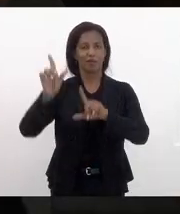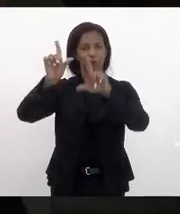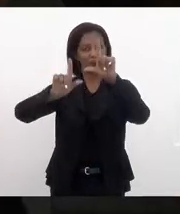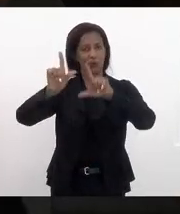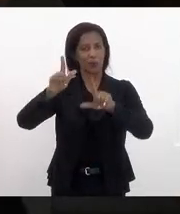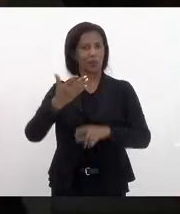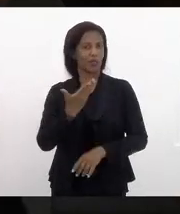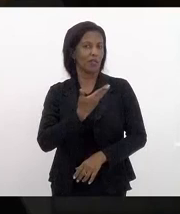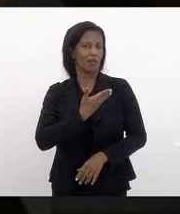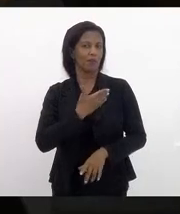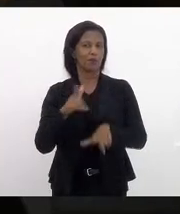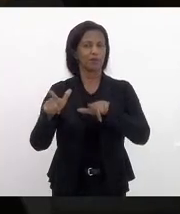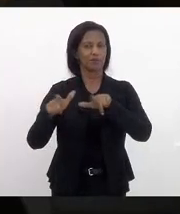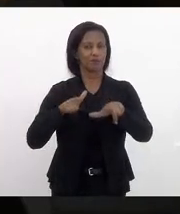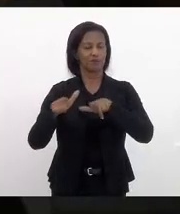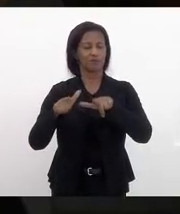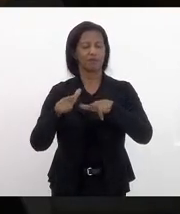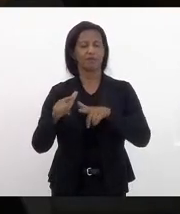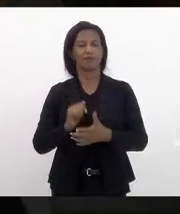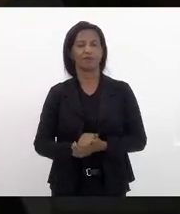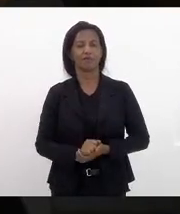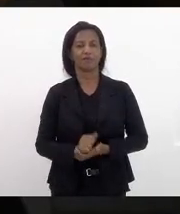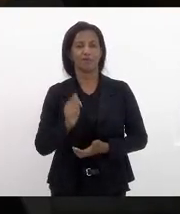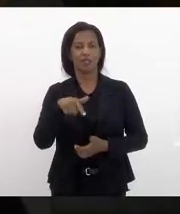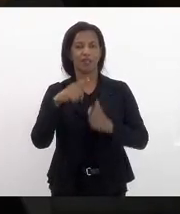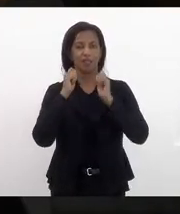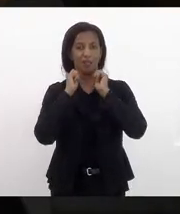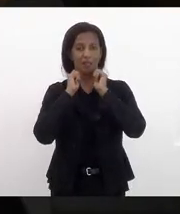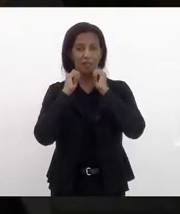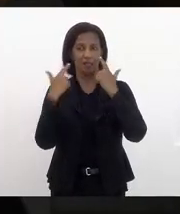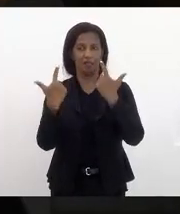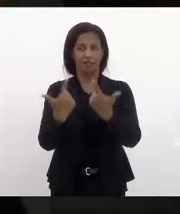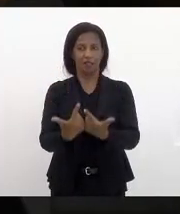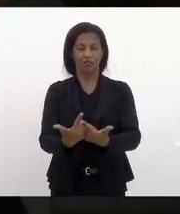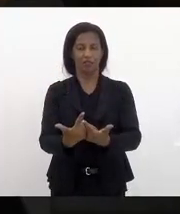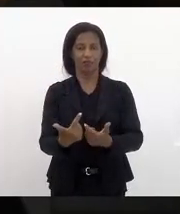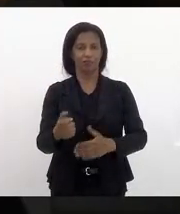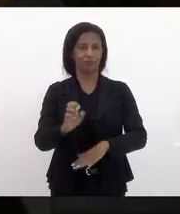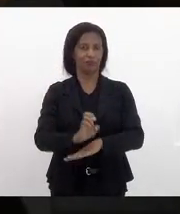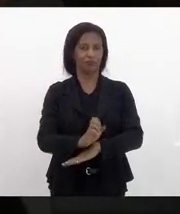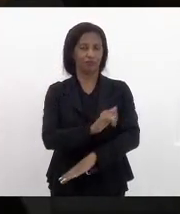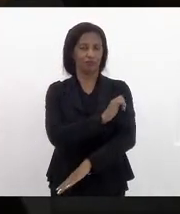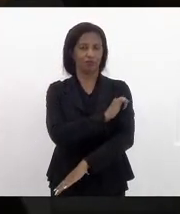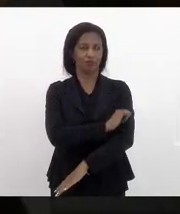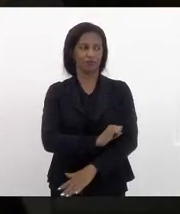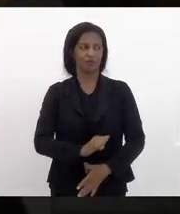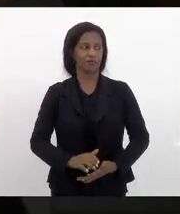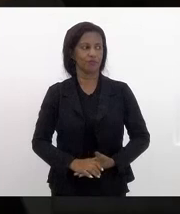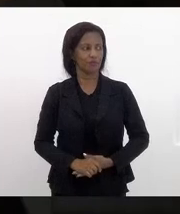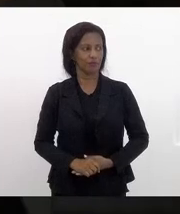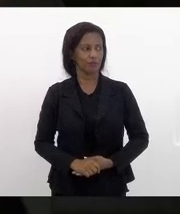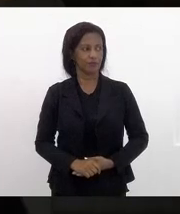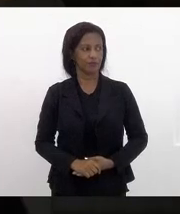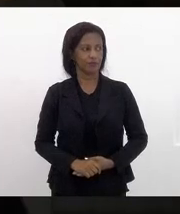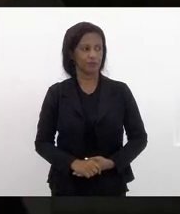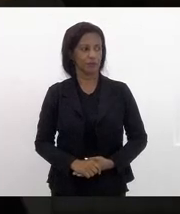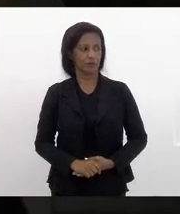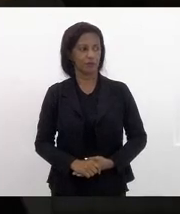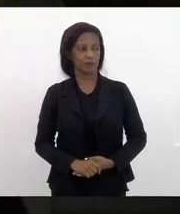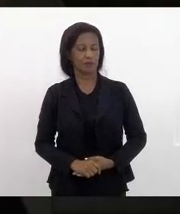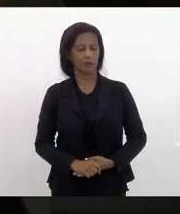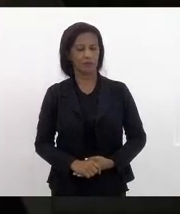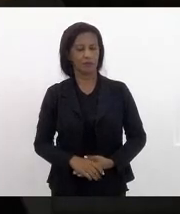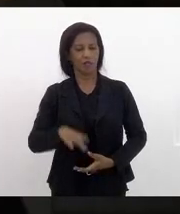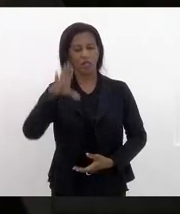colegas trabalhadoras e trabalhadores da Assembleia Legislativa do Estado do Rio de Janeiro deputado Atiaju